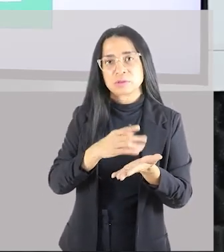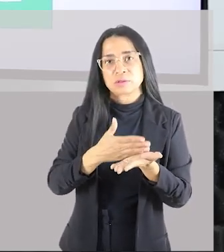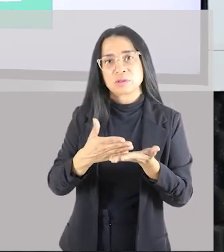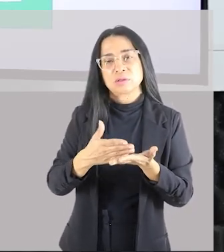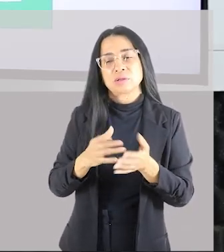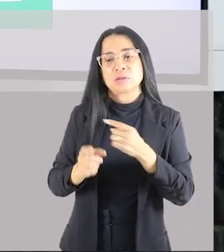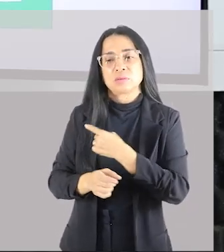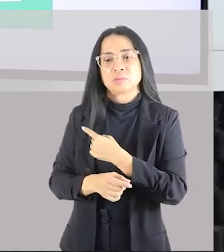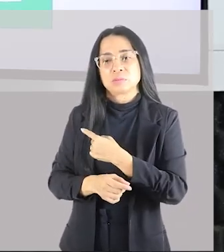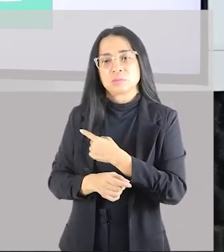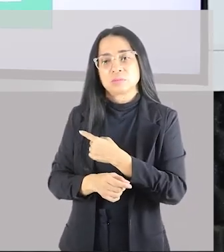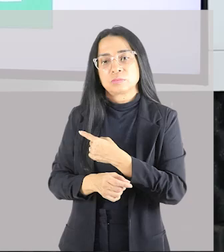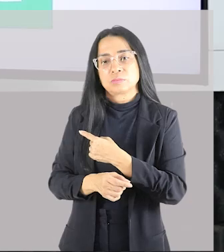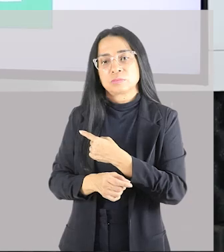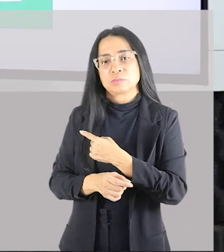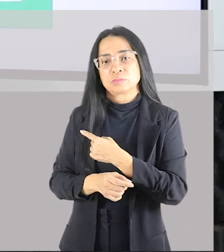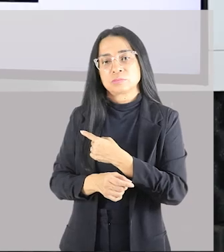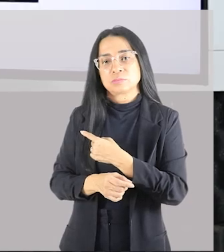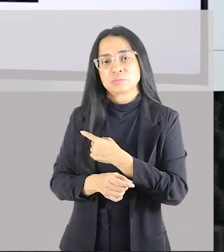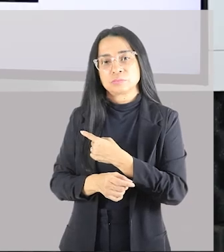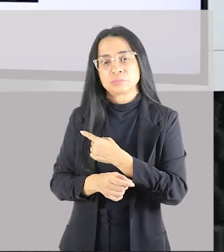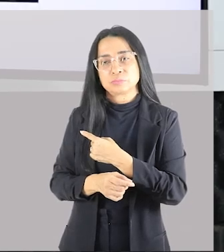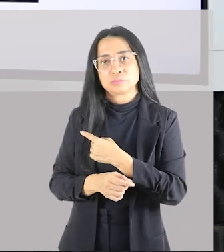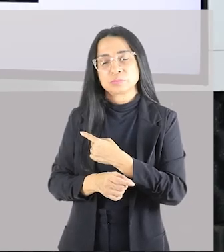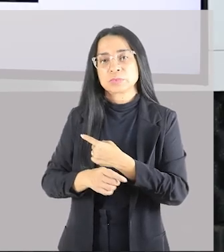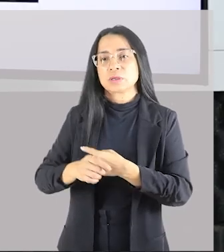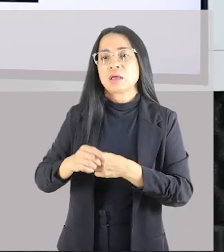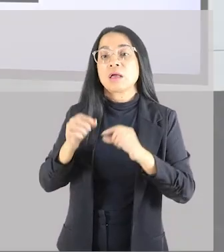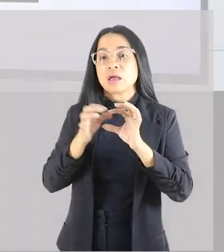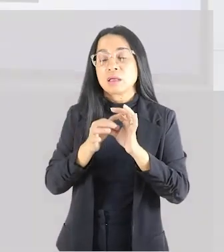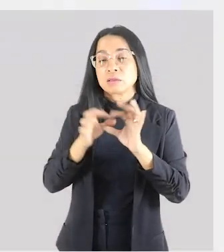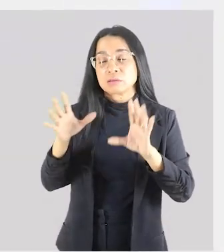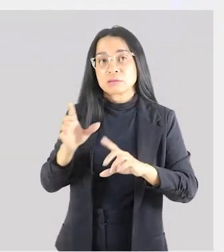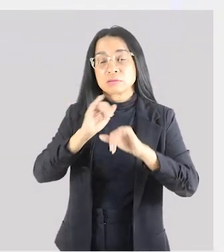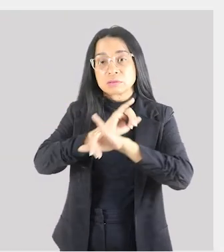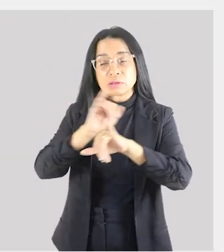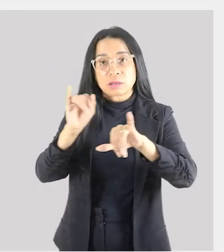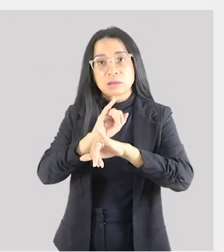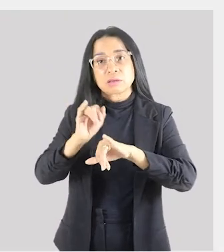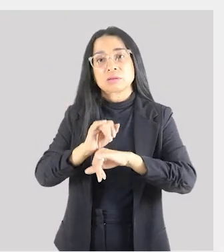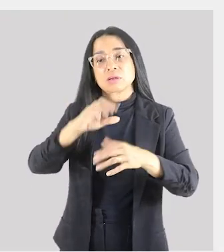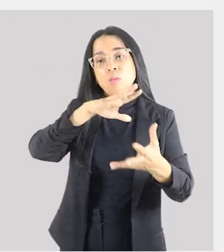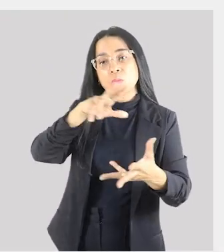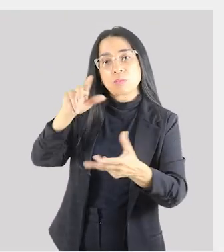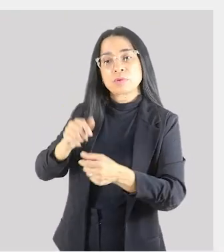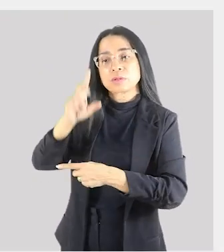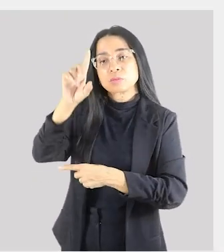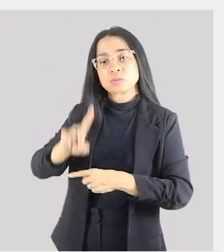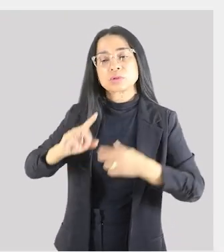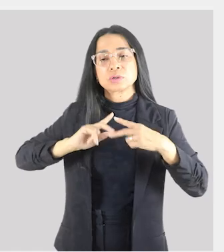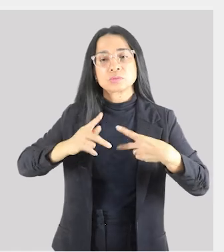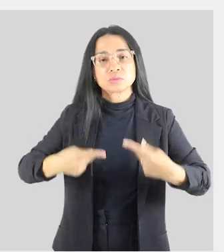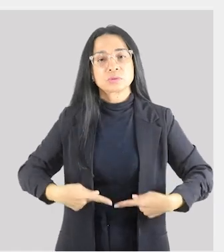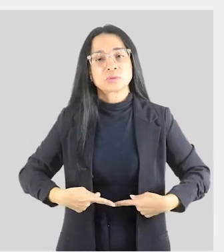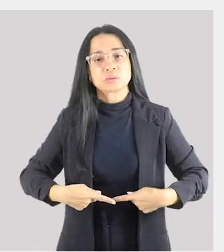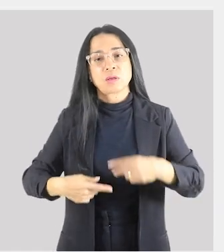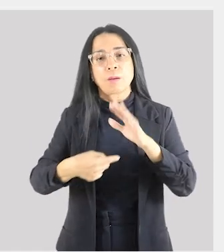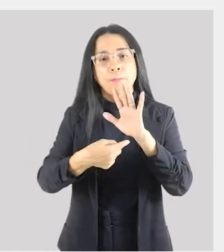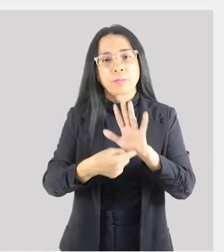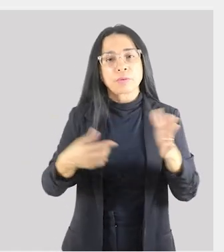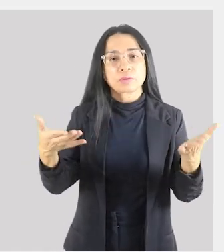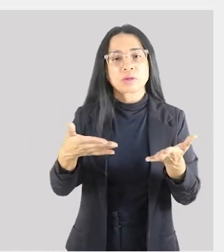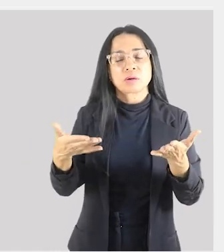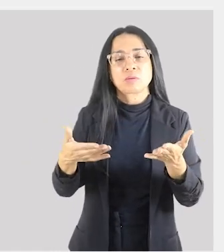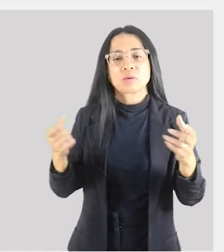Declaração Universal dos Direitos Humanos, que foi aprovada em 1948. E aí, a gente mostra aqui para